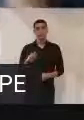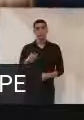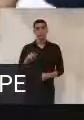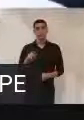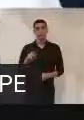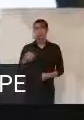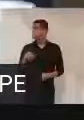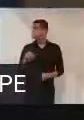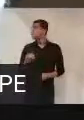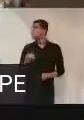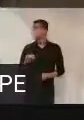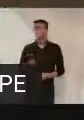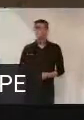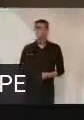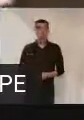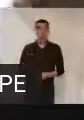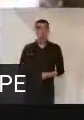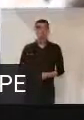5 minutos, Sebastião.